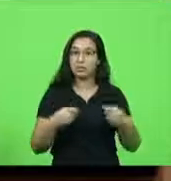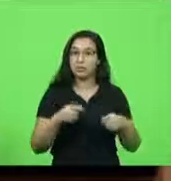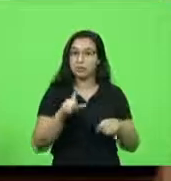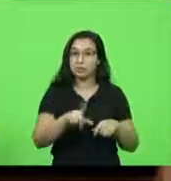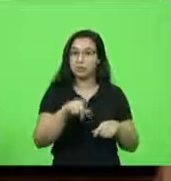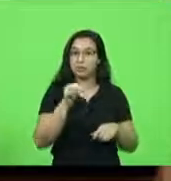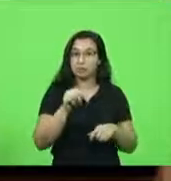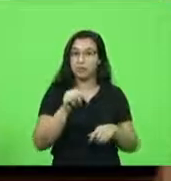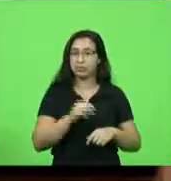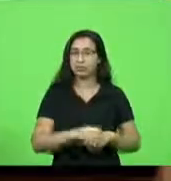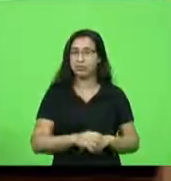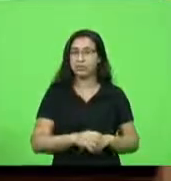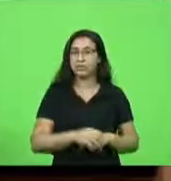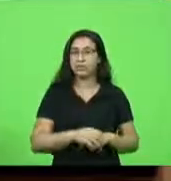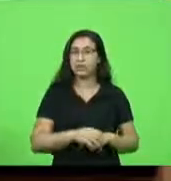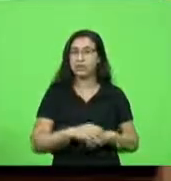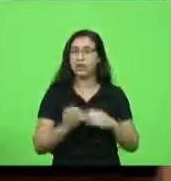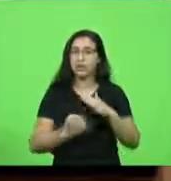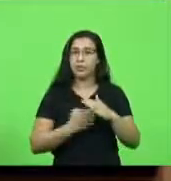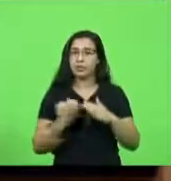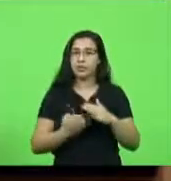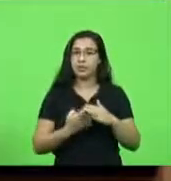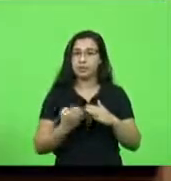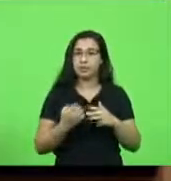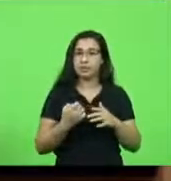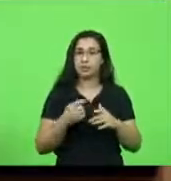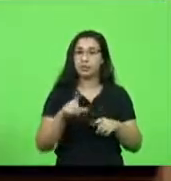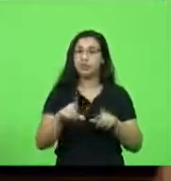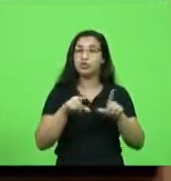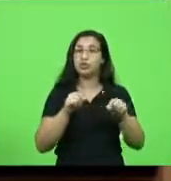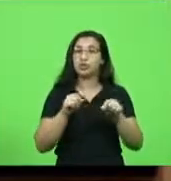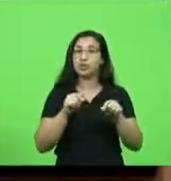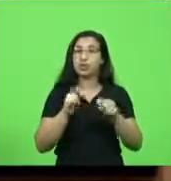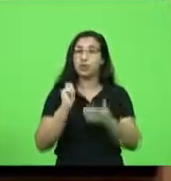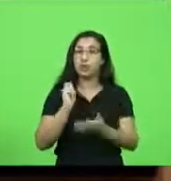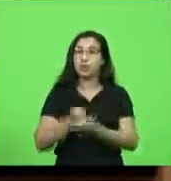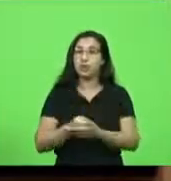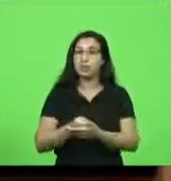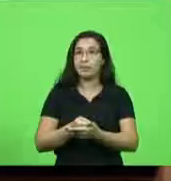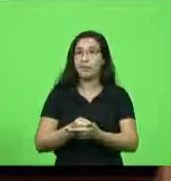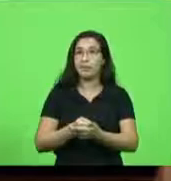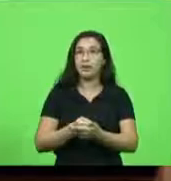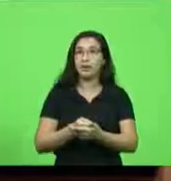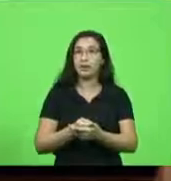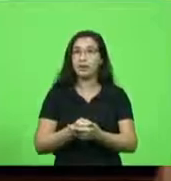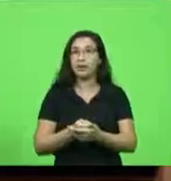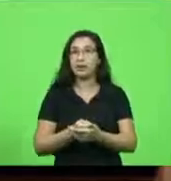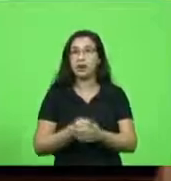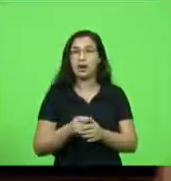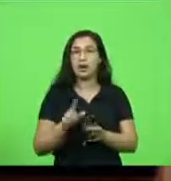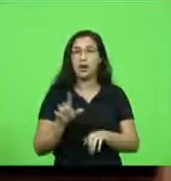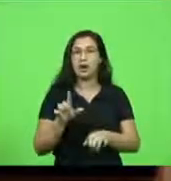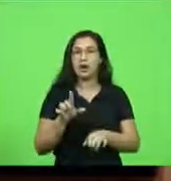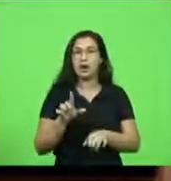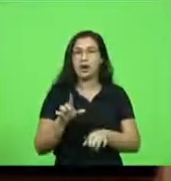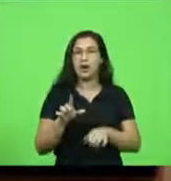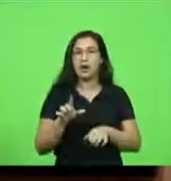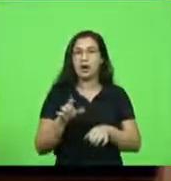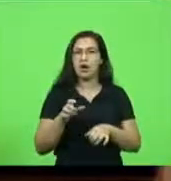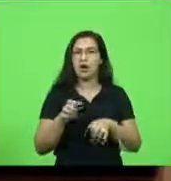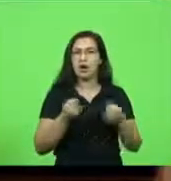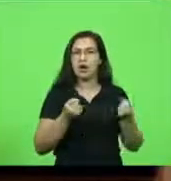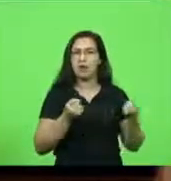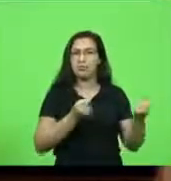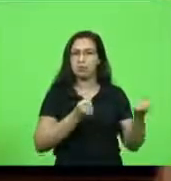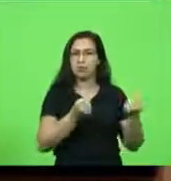o empresário vai escolher pagar o trabalhador, pagar o fornecedor, pagar a logística através das transportadoras,